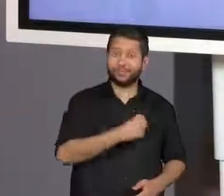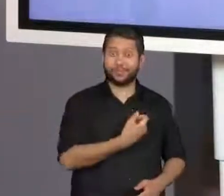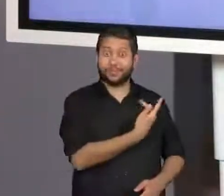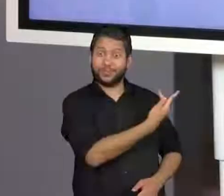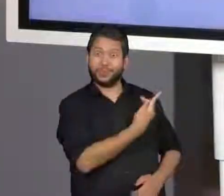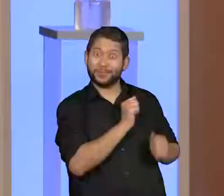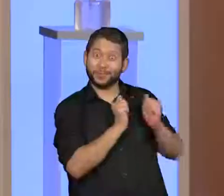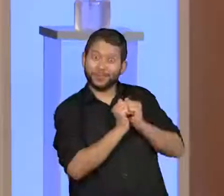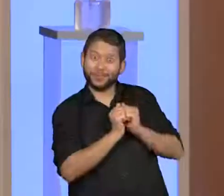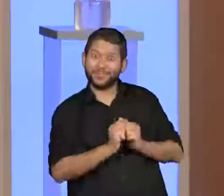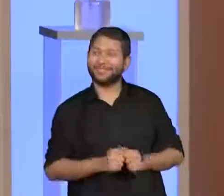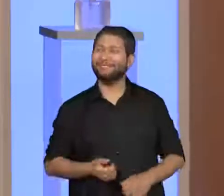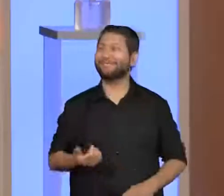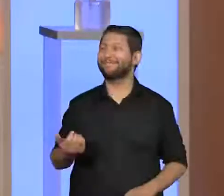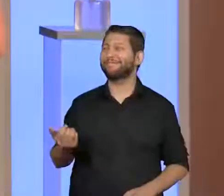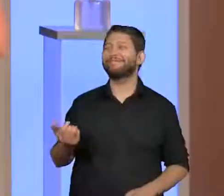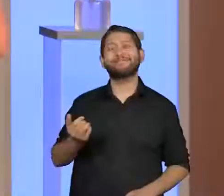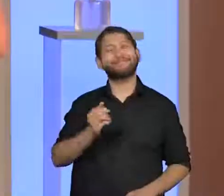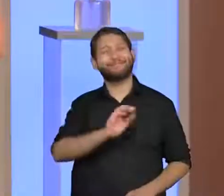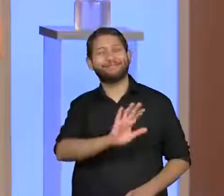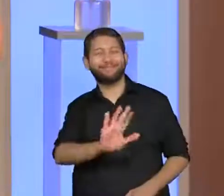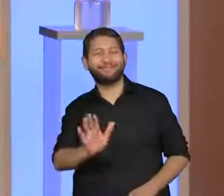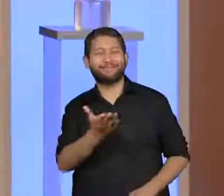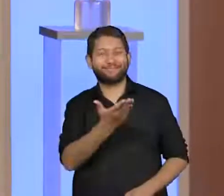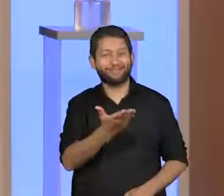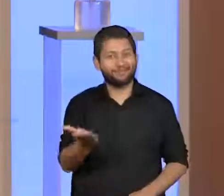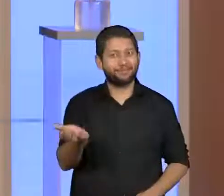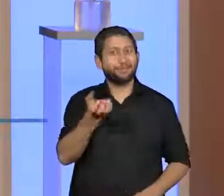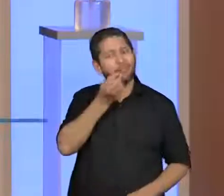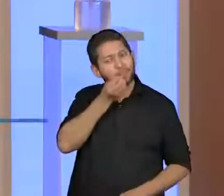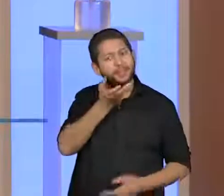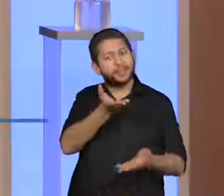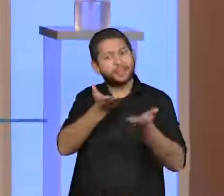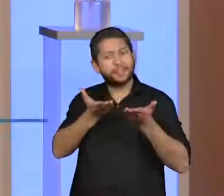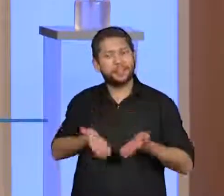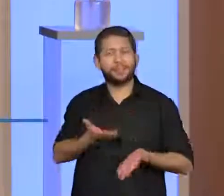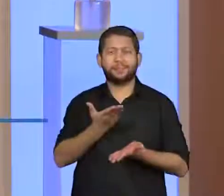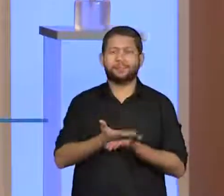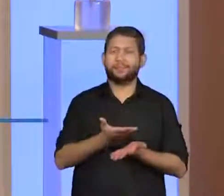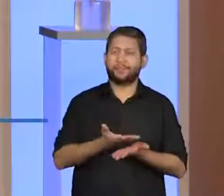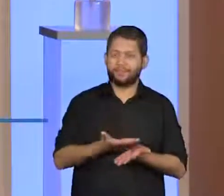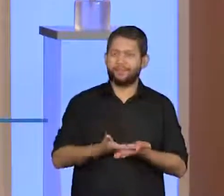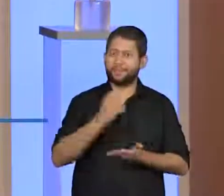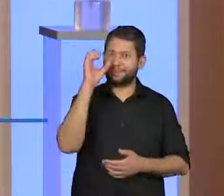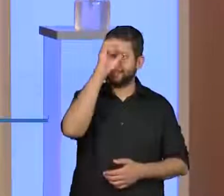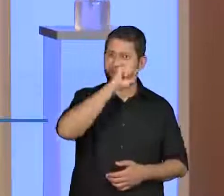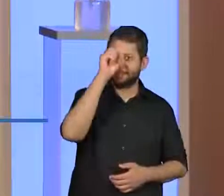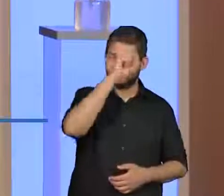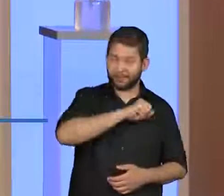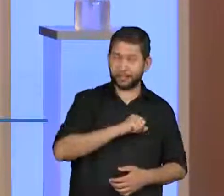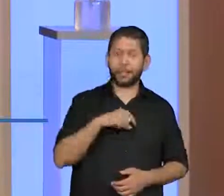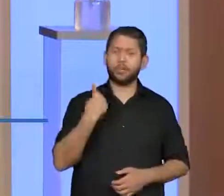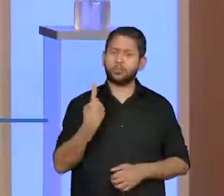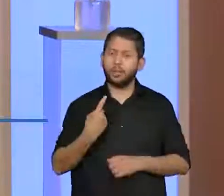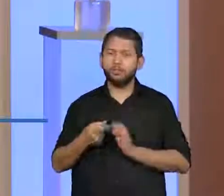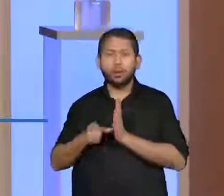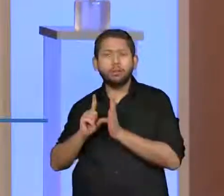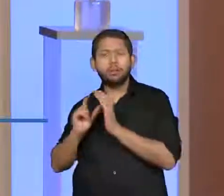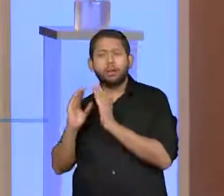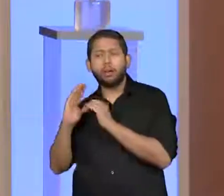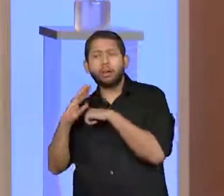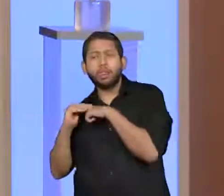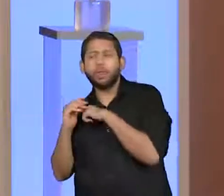professora Genoveva. Olá, pessoal! Sejam todos muito bem-vindos a esta aula que foi preparada aí com muito carinho para